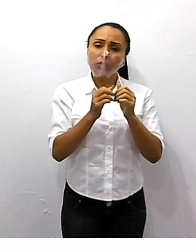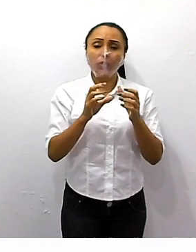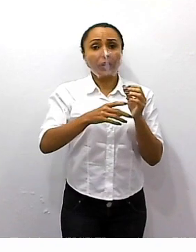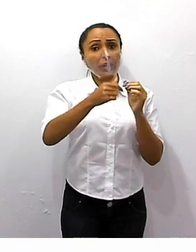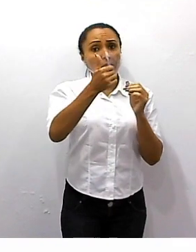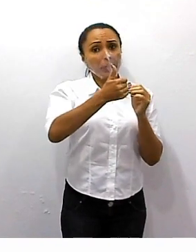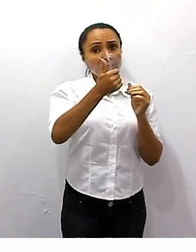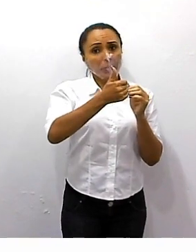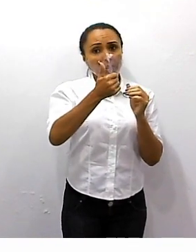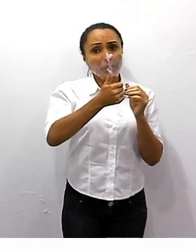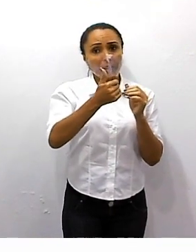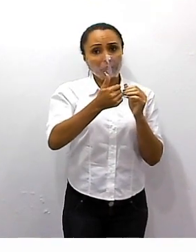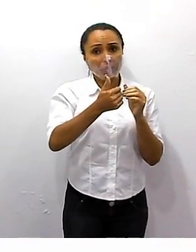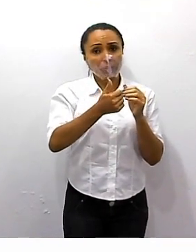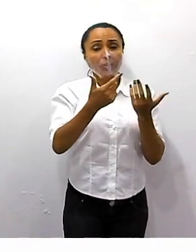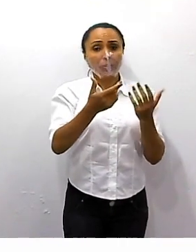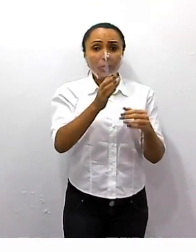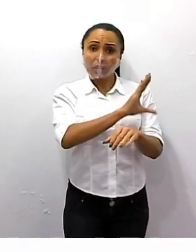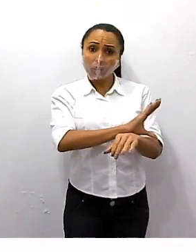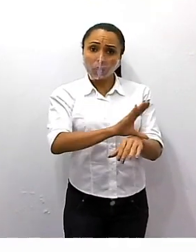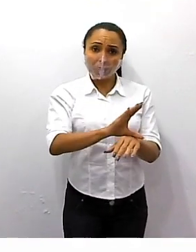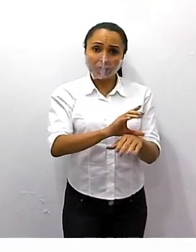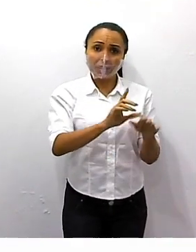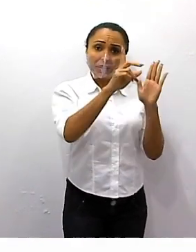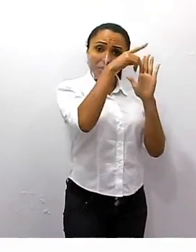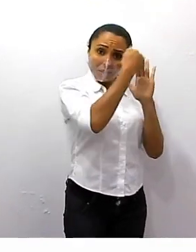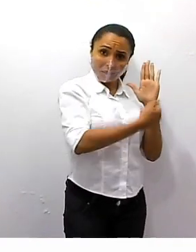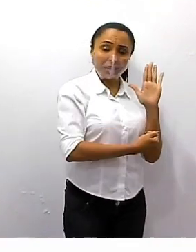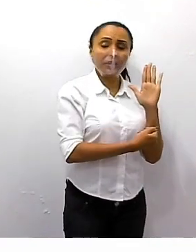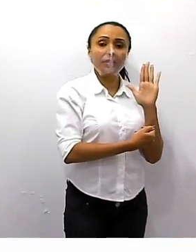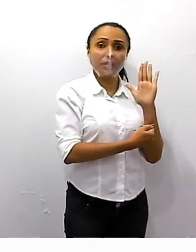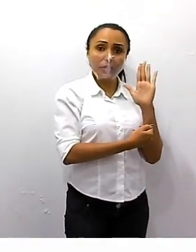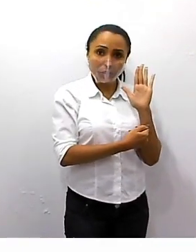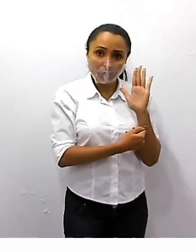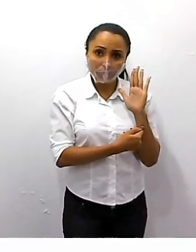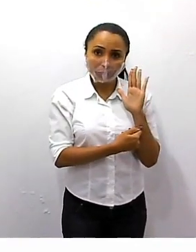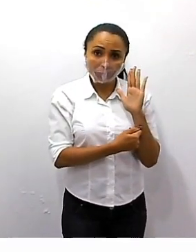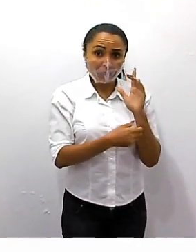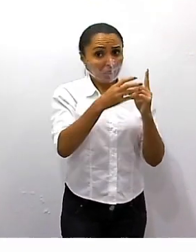primeira competência da redação, ou seja, aquela competência